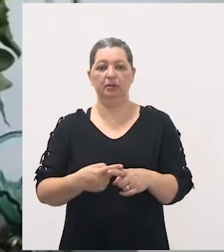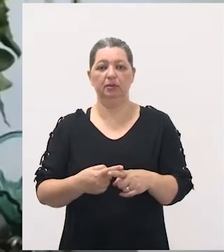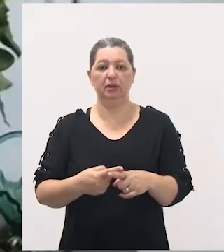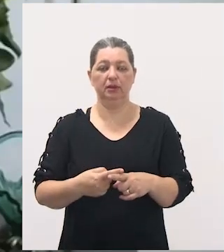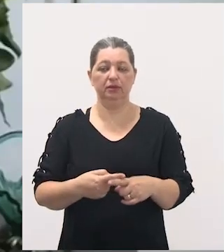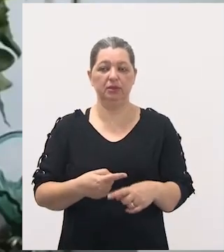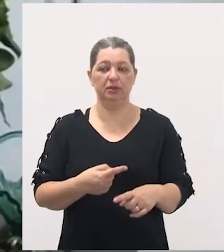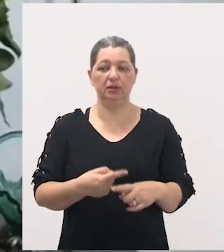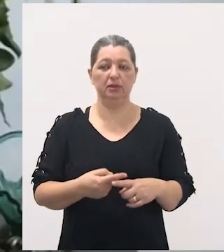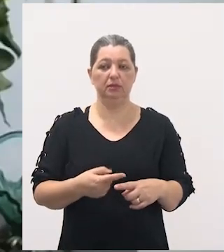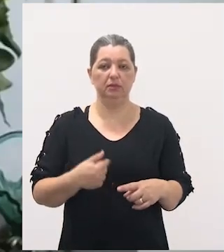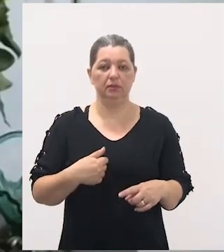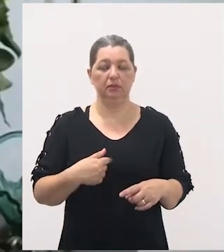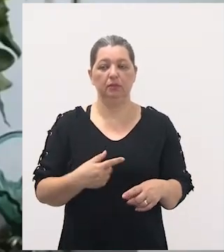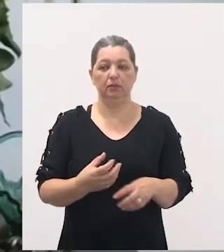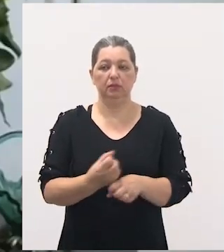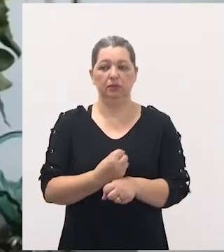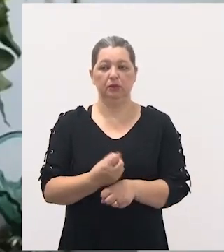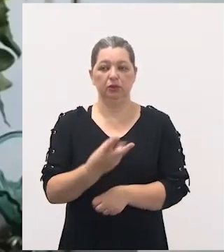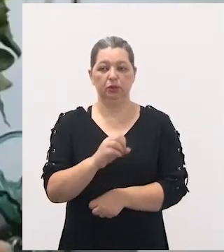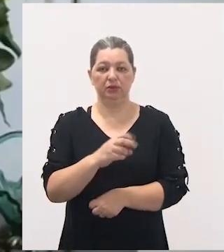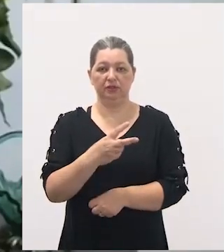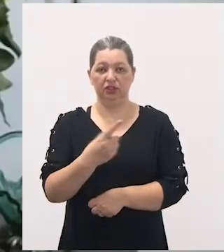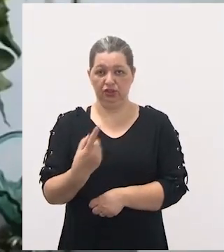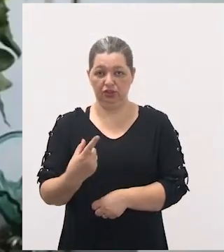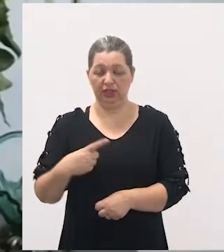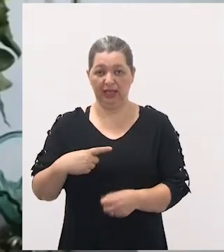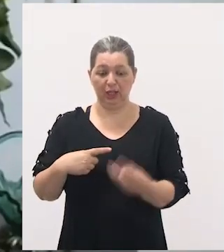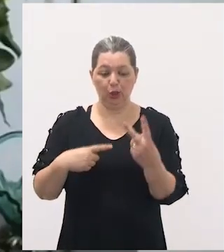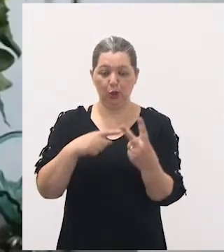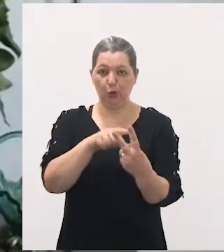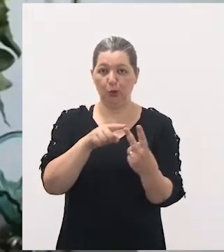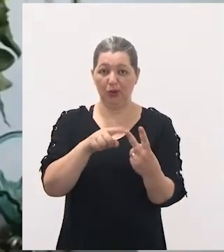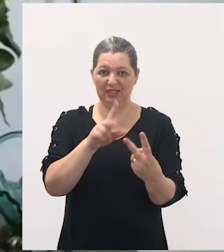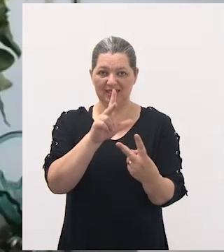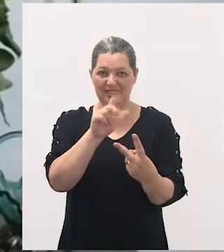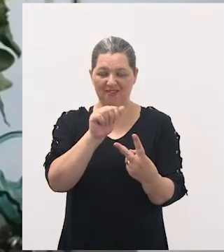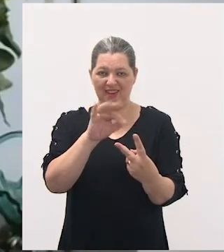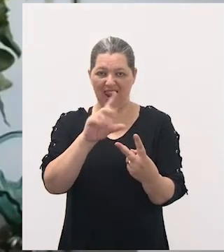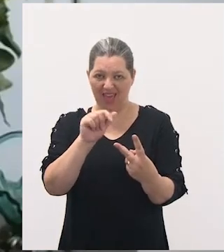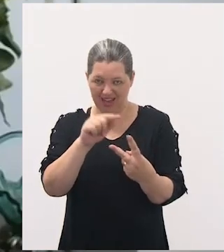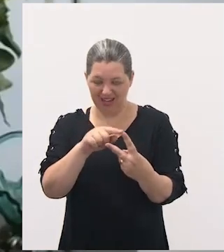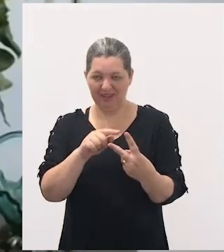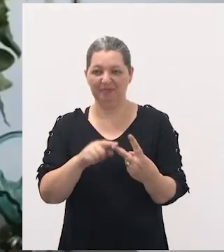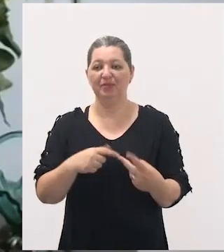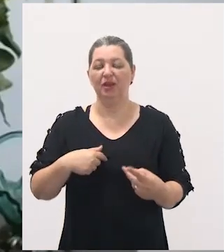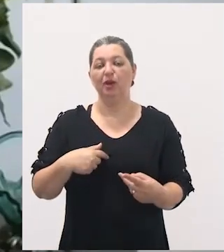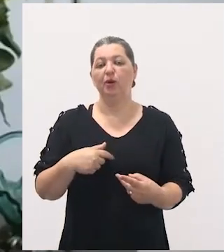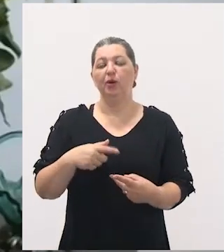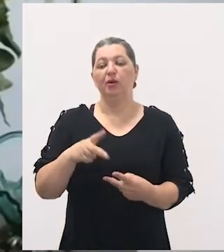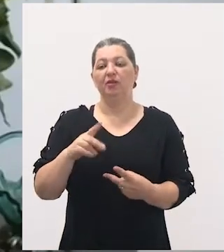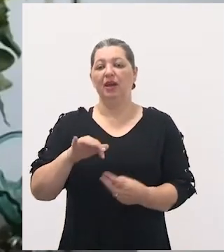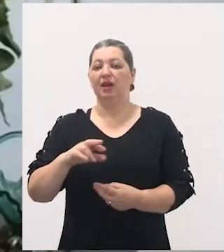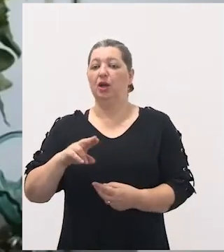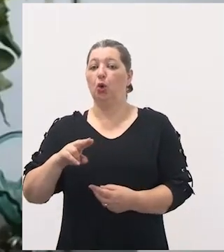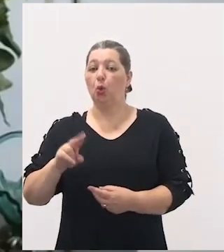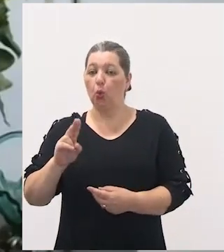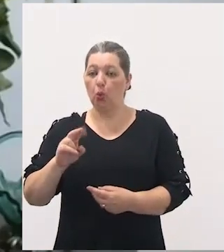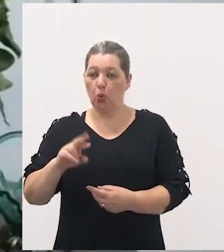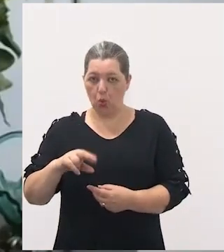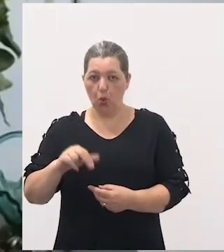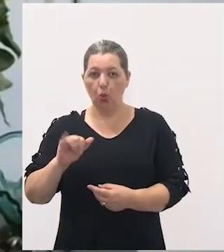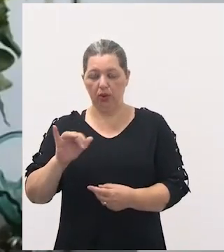nós estamos com duas Valérias hoje aqui, né? Para quem ainda não me conhece, eu sou a Valéria Mui, trabalho na